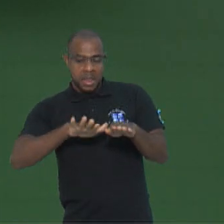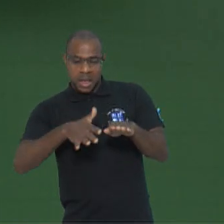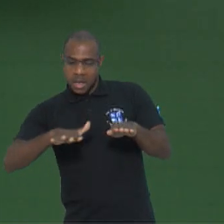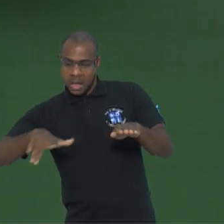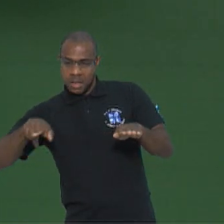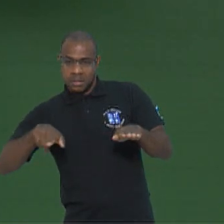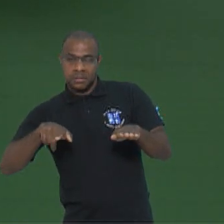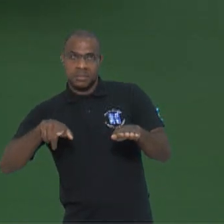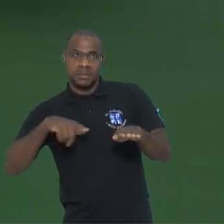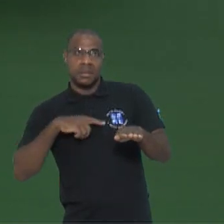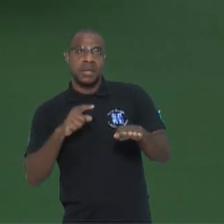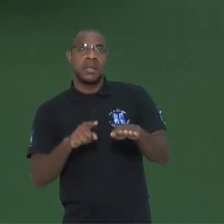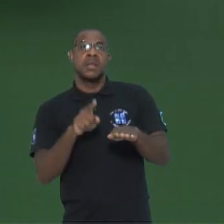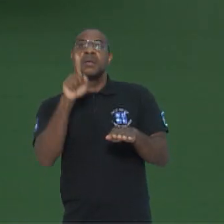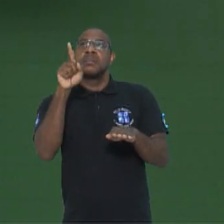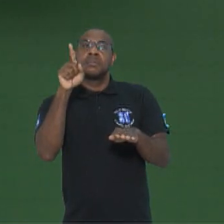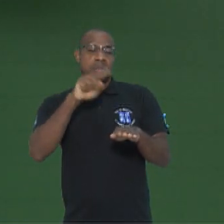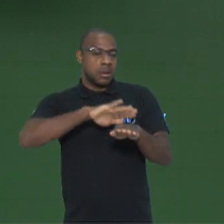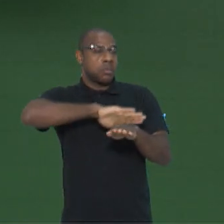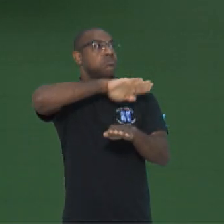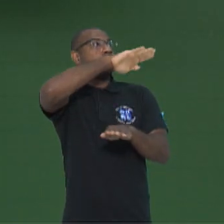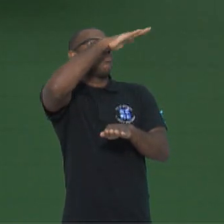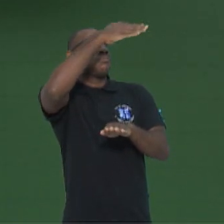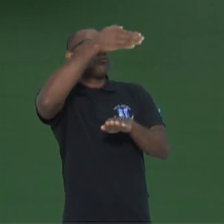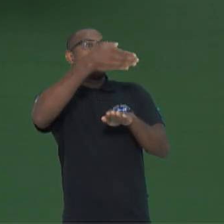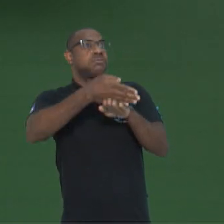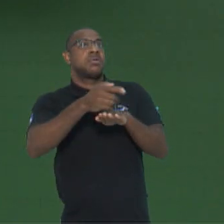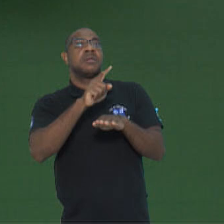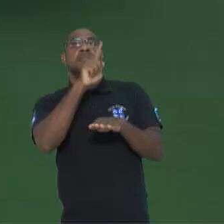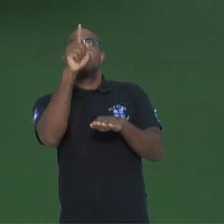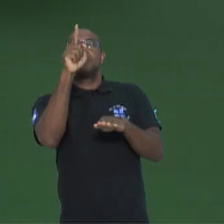oxigênio, então, e a capacidade pulmonar ela é muito baixa.